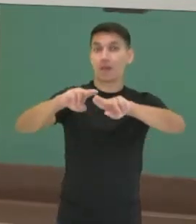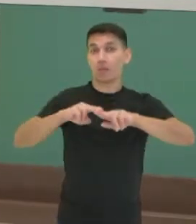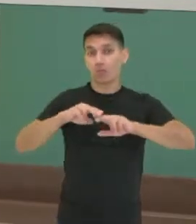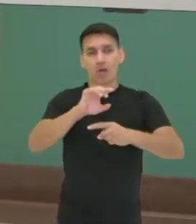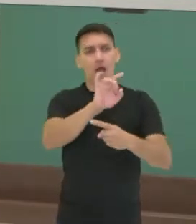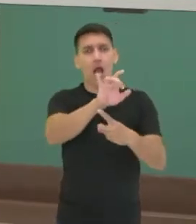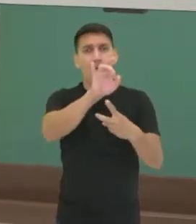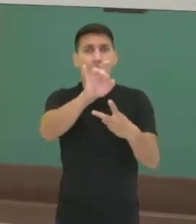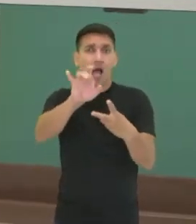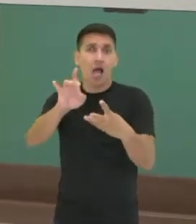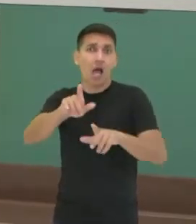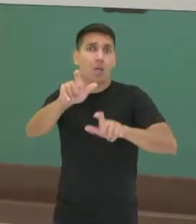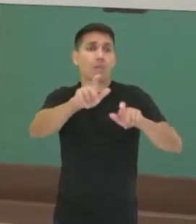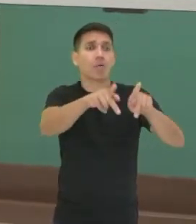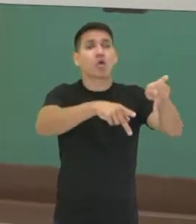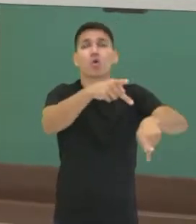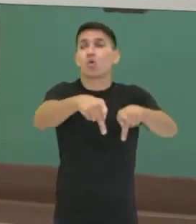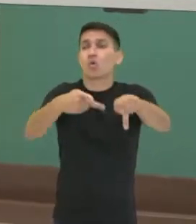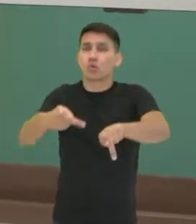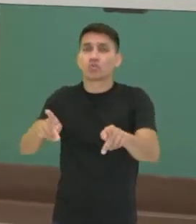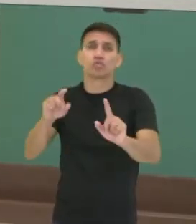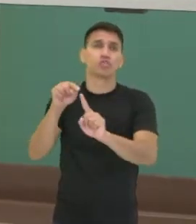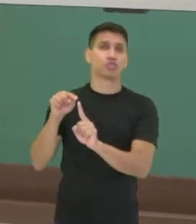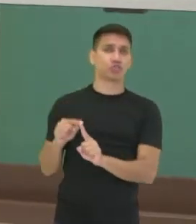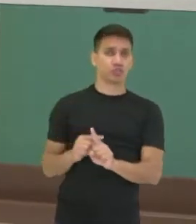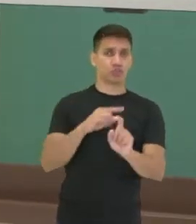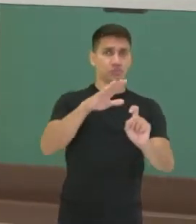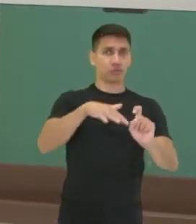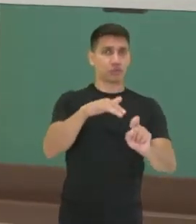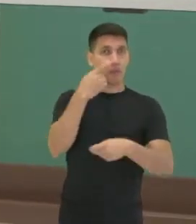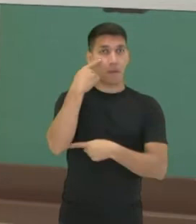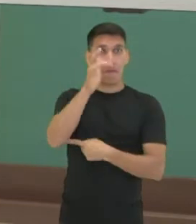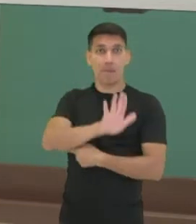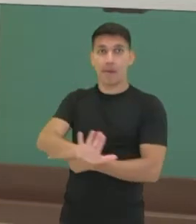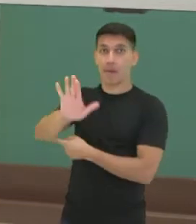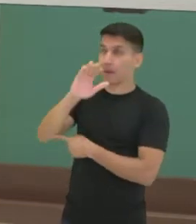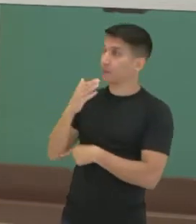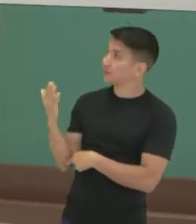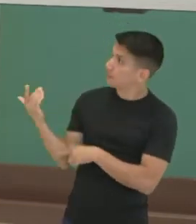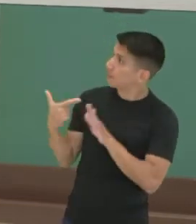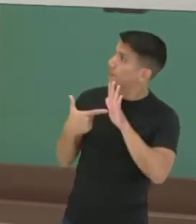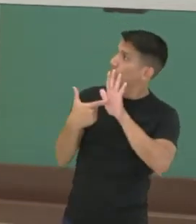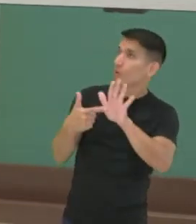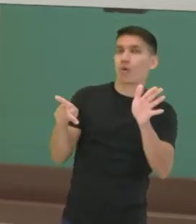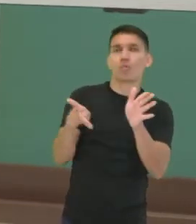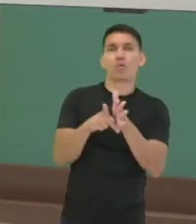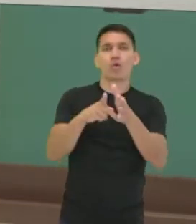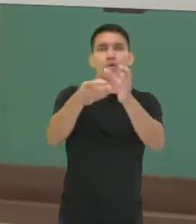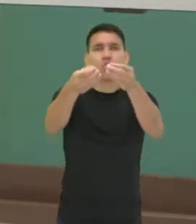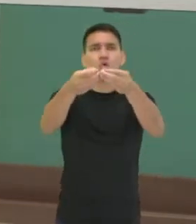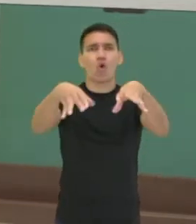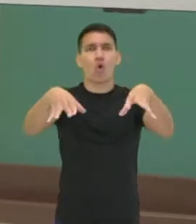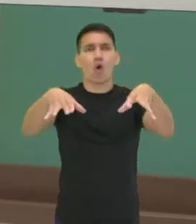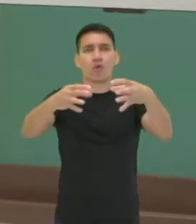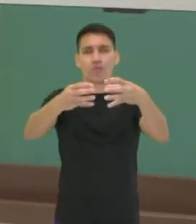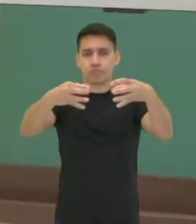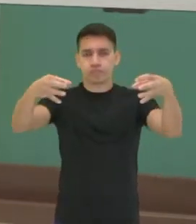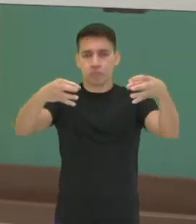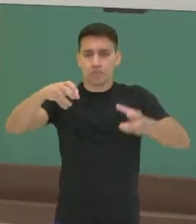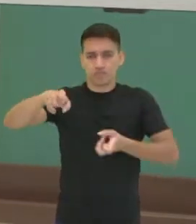cada povo tem o seu tipo de mitologia. Na imagem, temos aqui a ilustração do ovo cósmico de Salvador